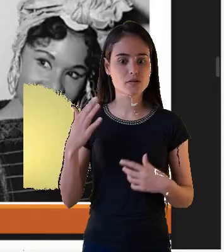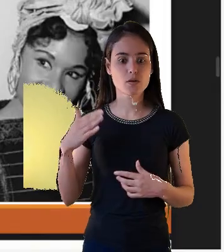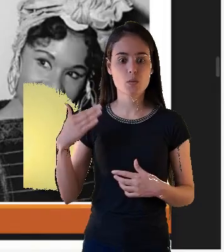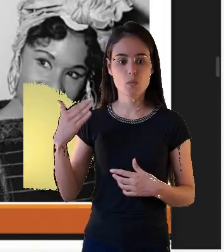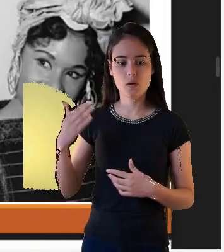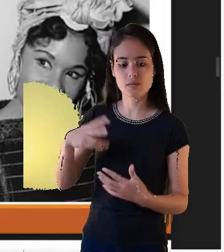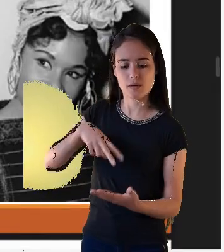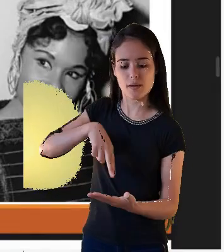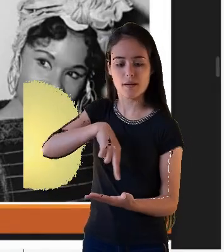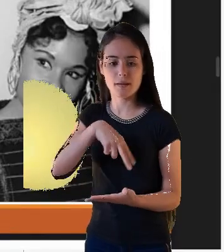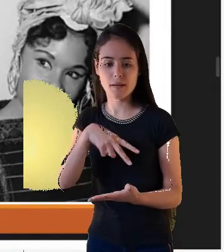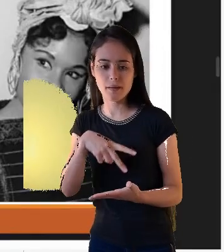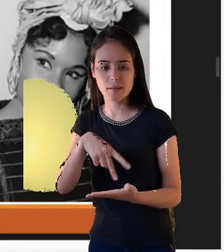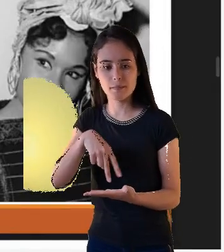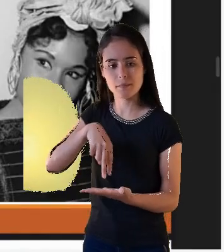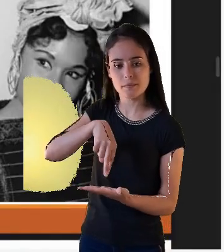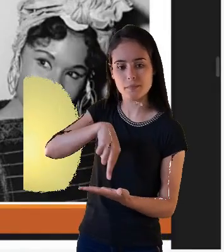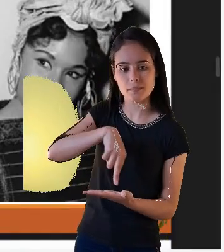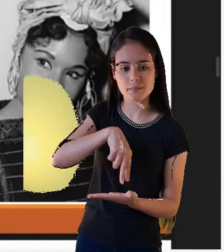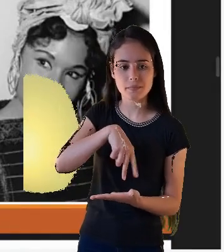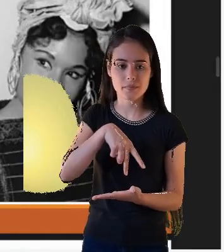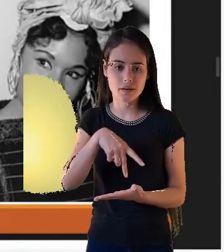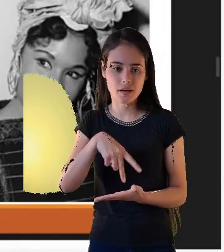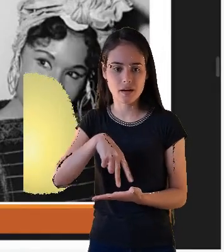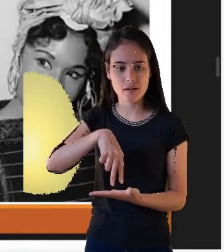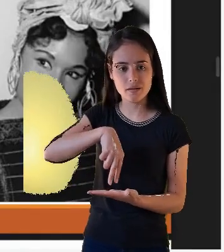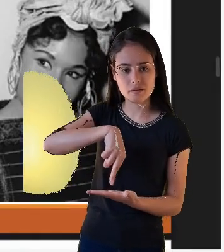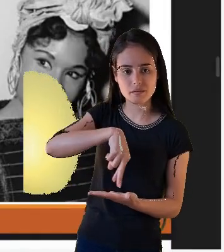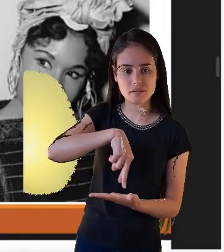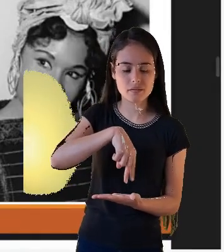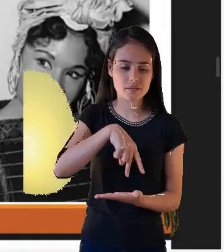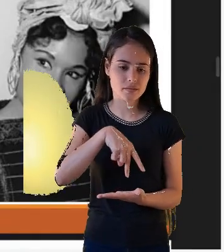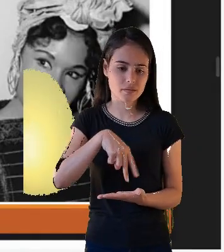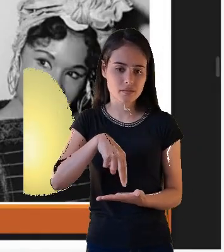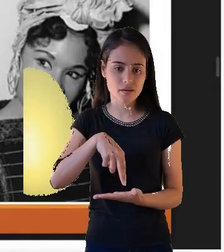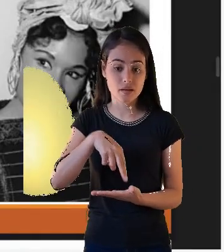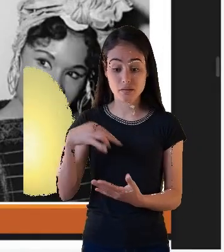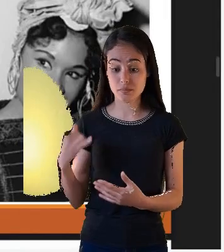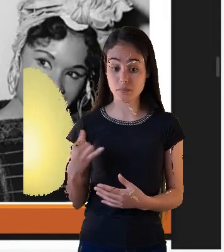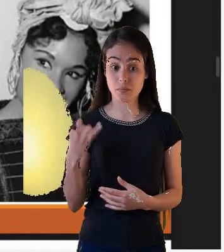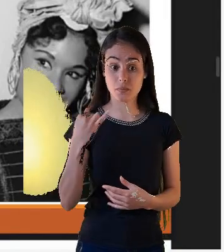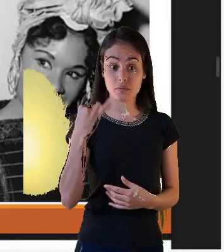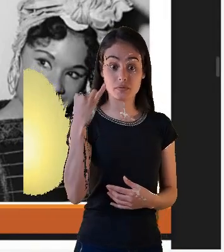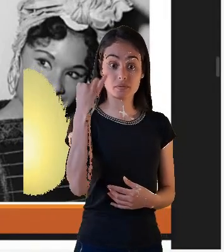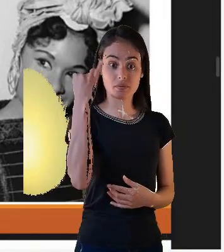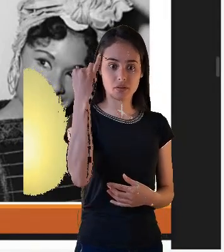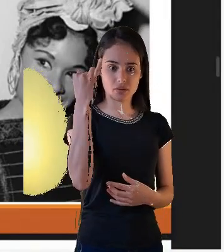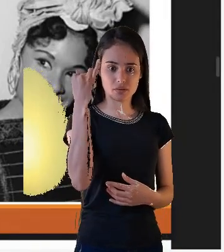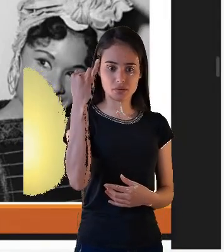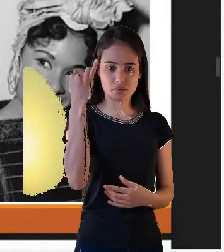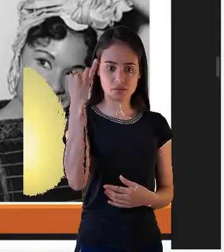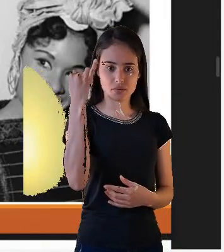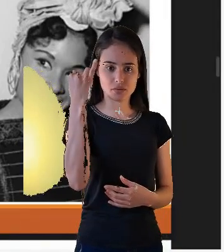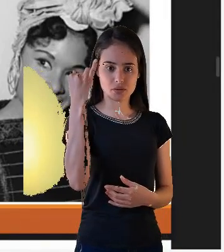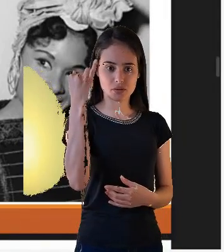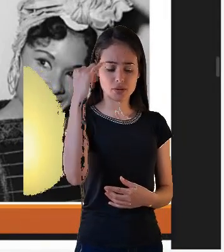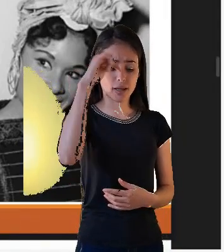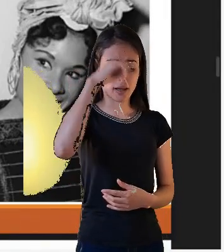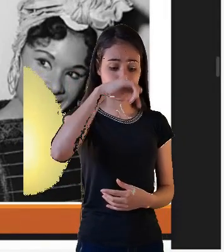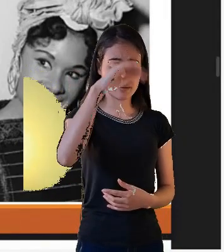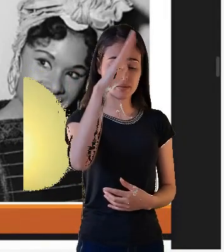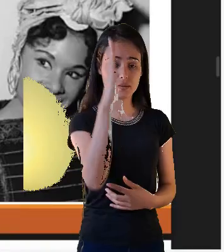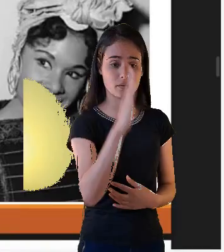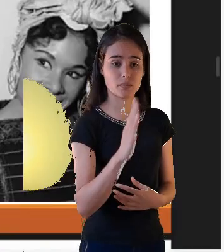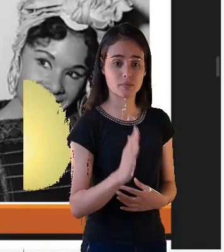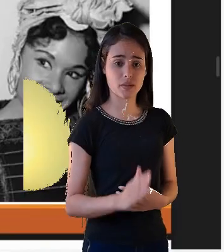esse episódio foi um episódio que circulou pela mídia, ainda mais porque se tratava